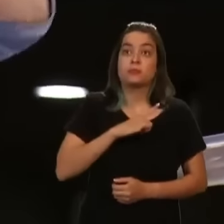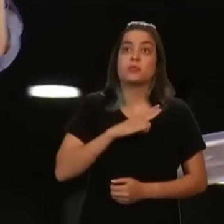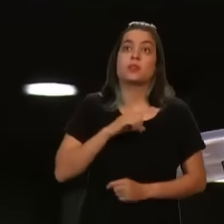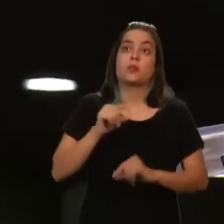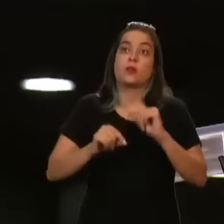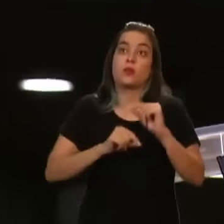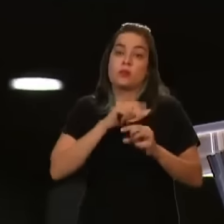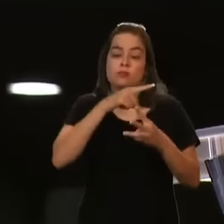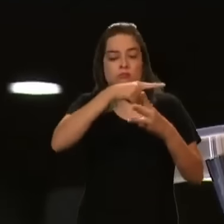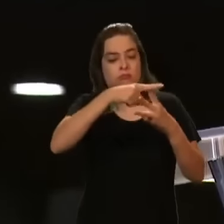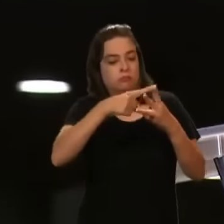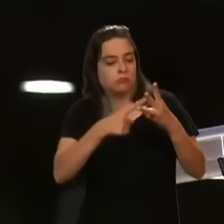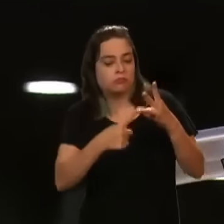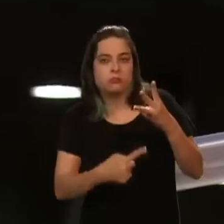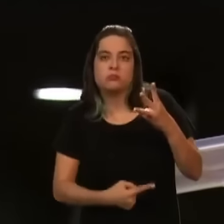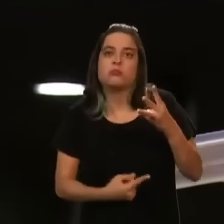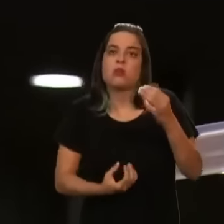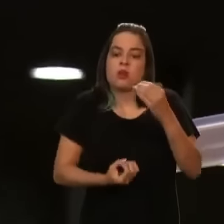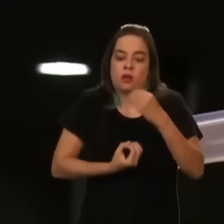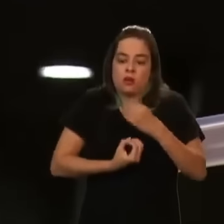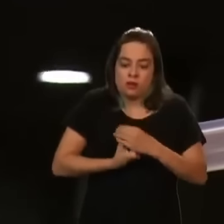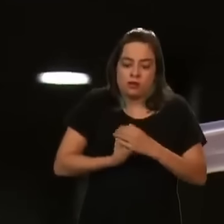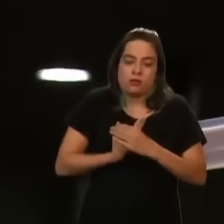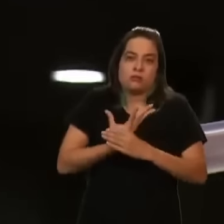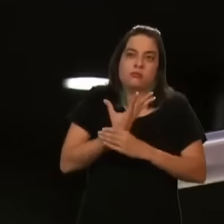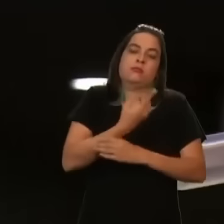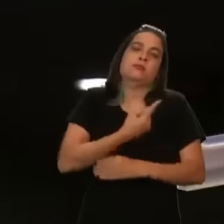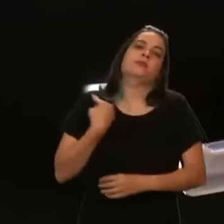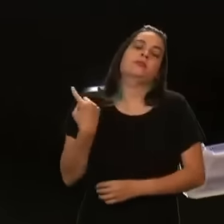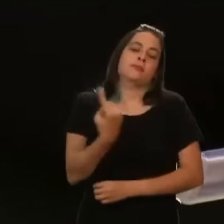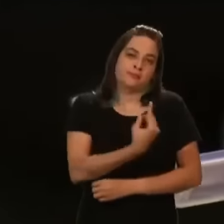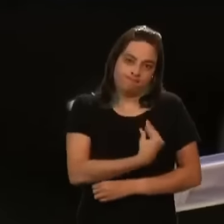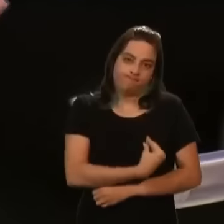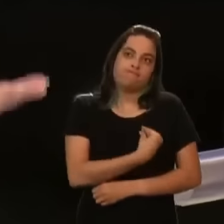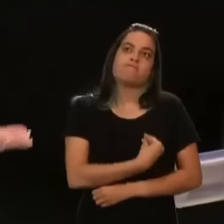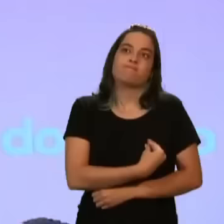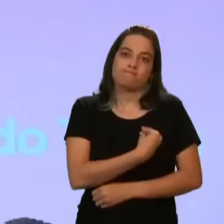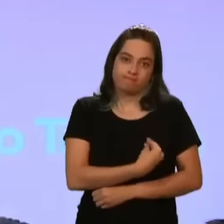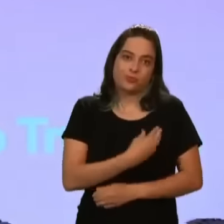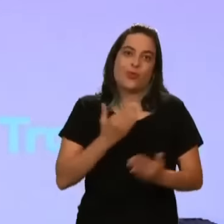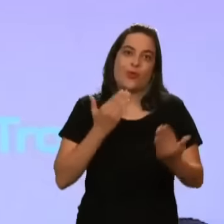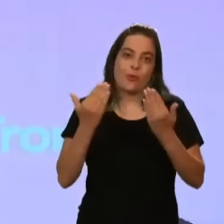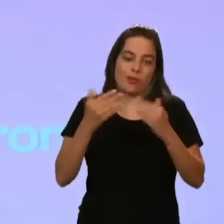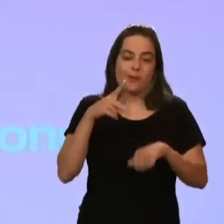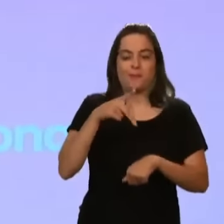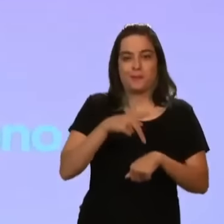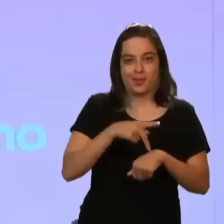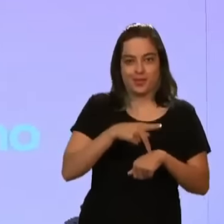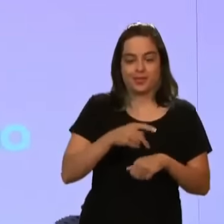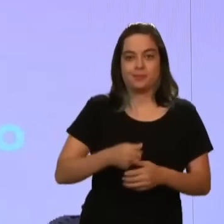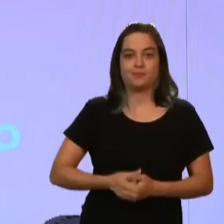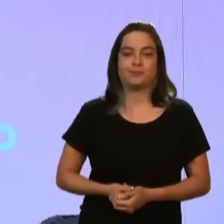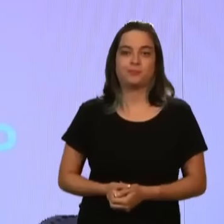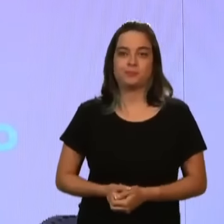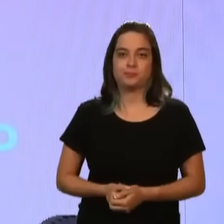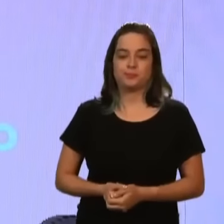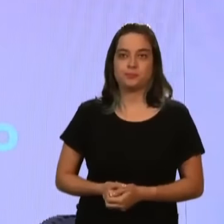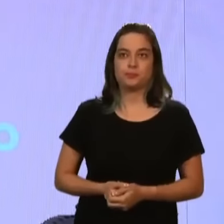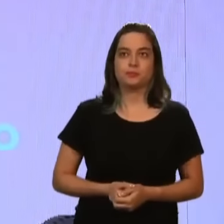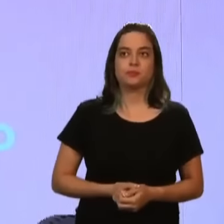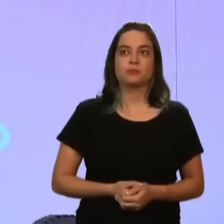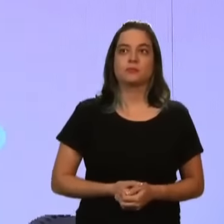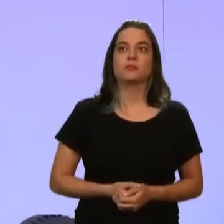três elementos que formam a nossa vida como uma pedra preciosa.